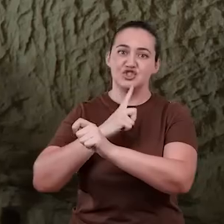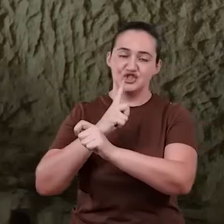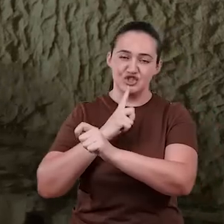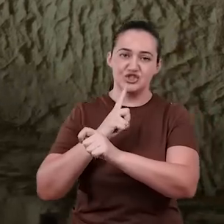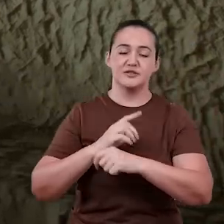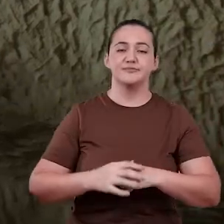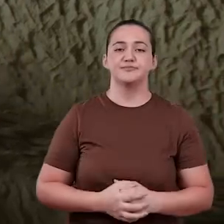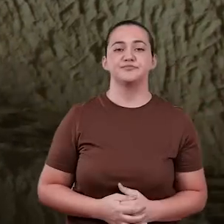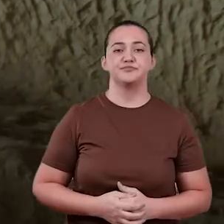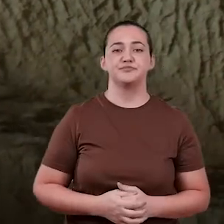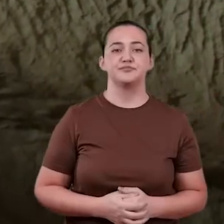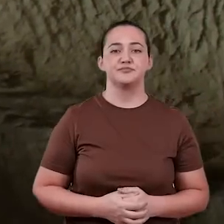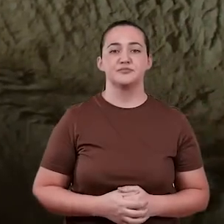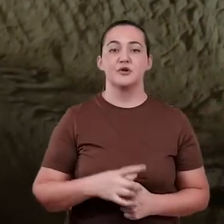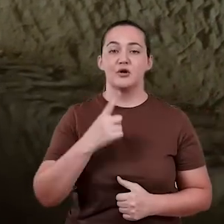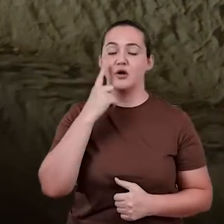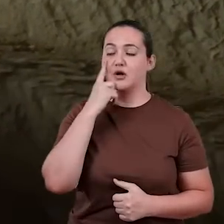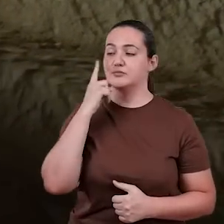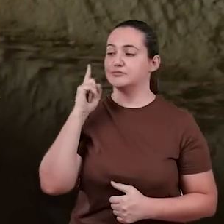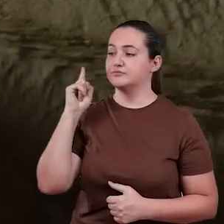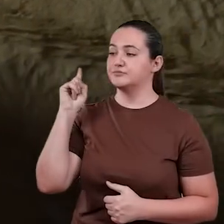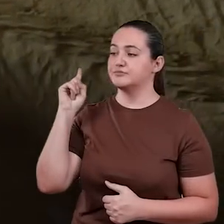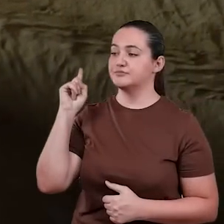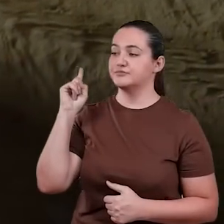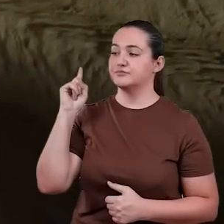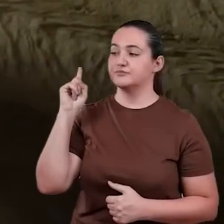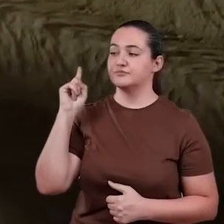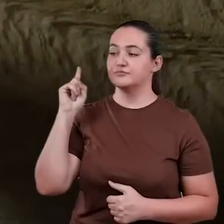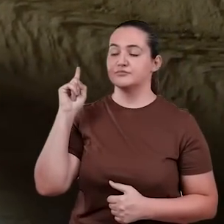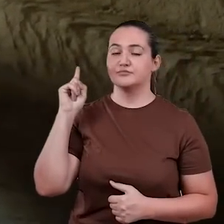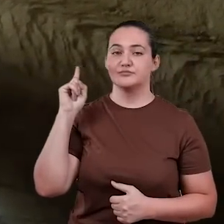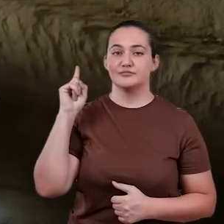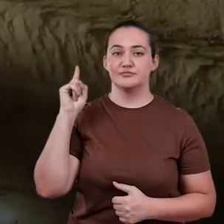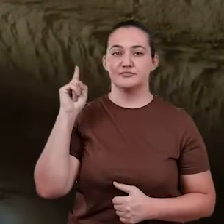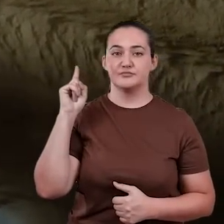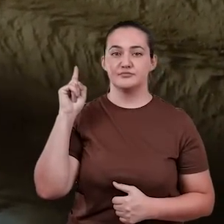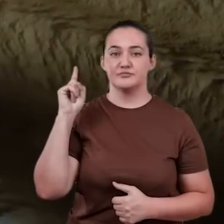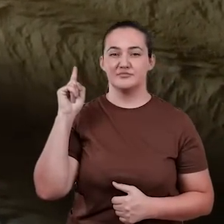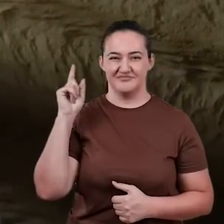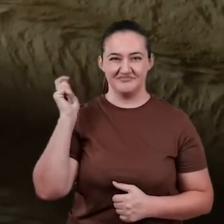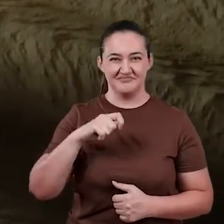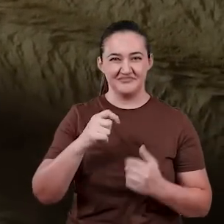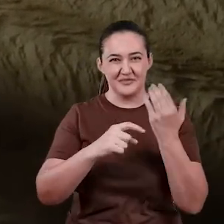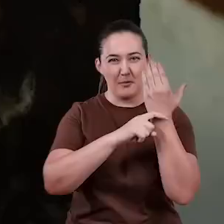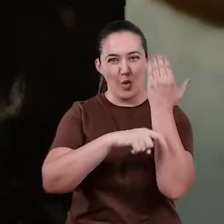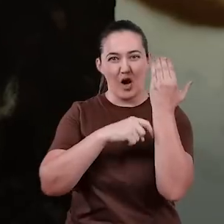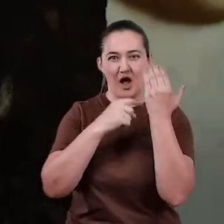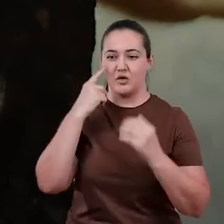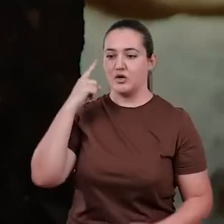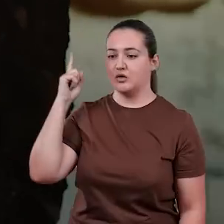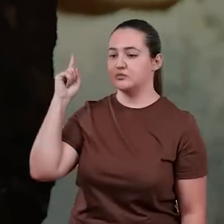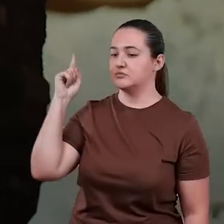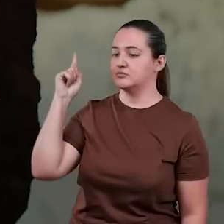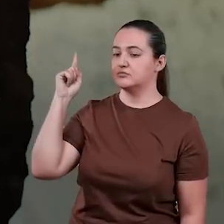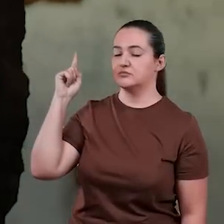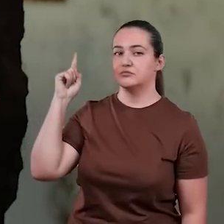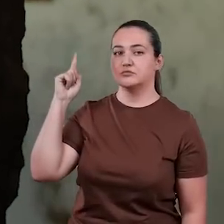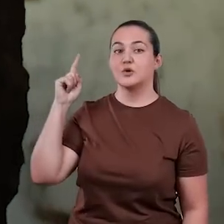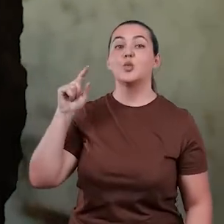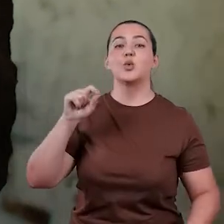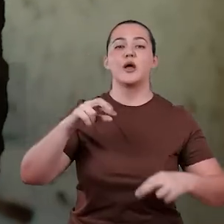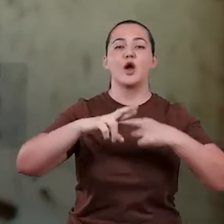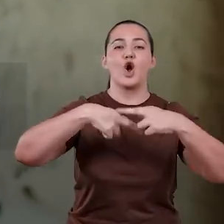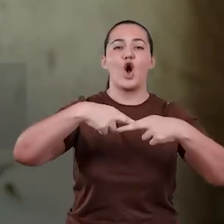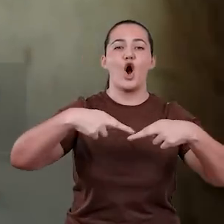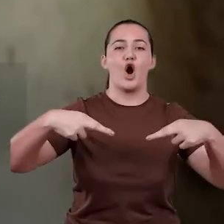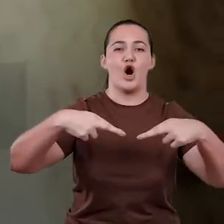originalmente. Você tem esses lugares que você está vendo aqui com esses buracos, você percebe? Porque aqui colocava uma corda e você